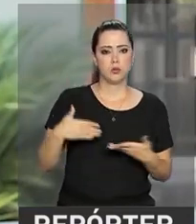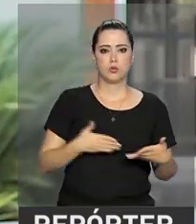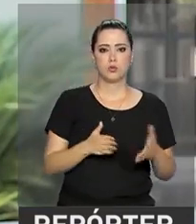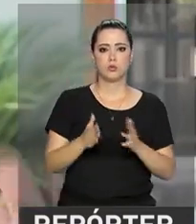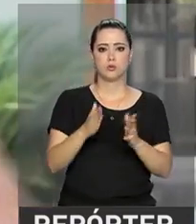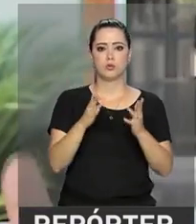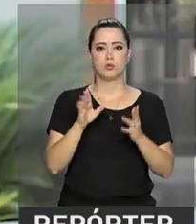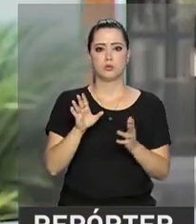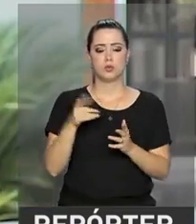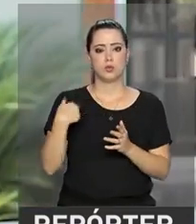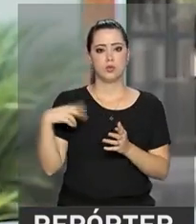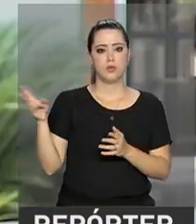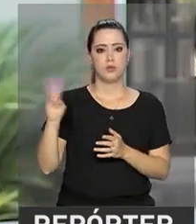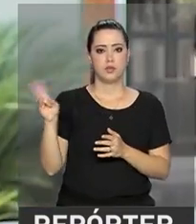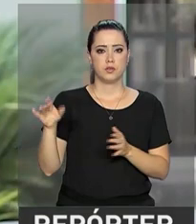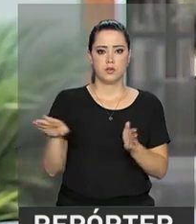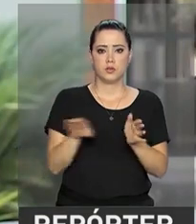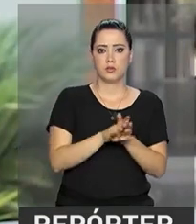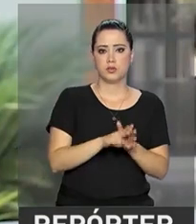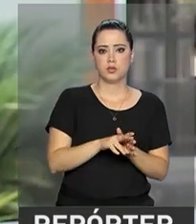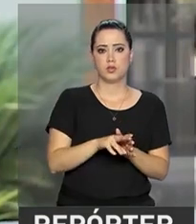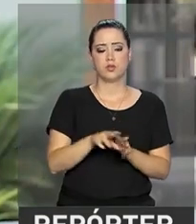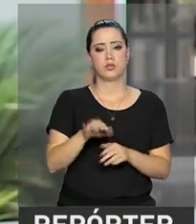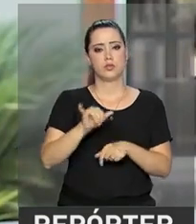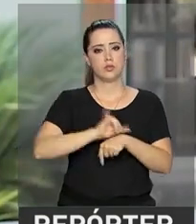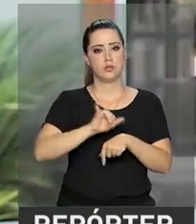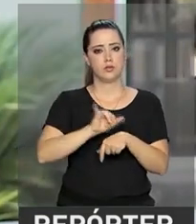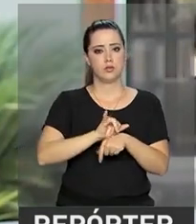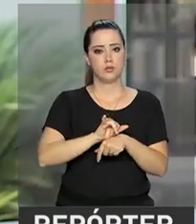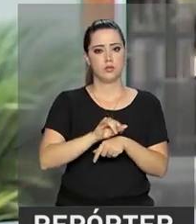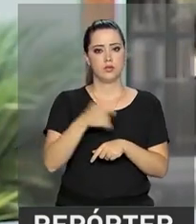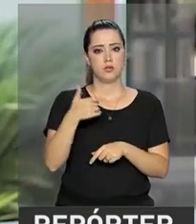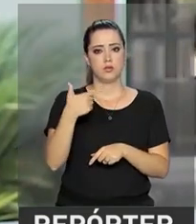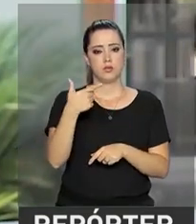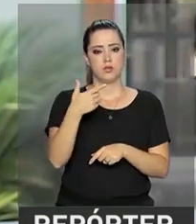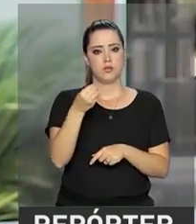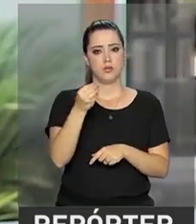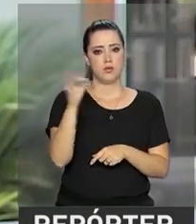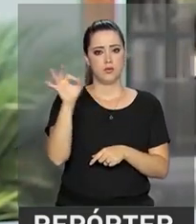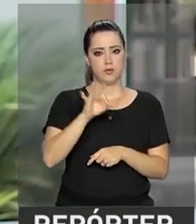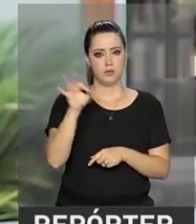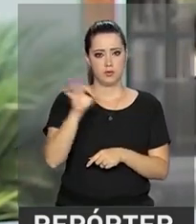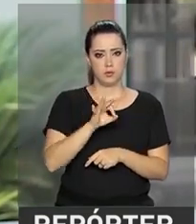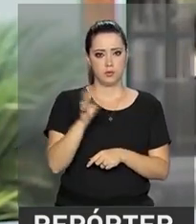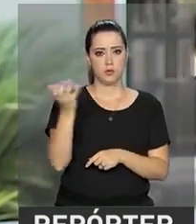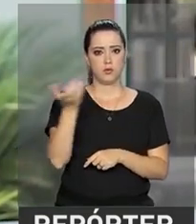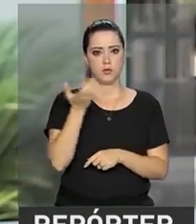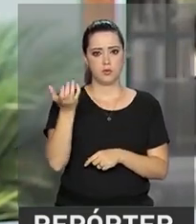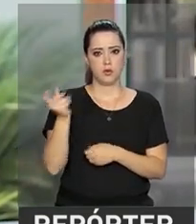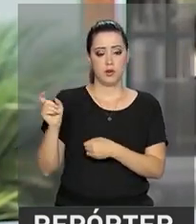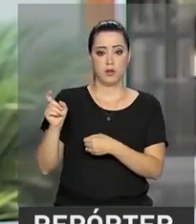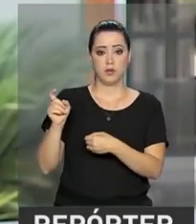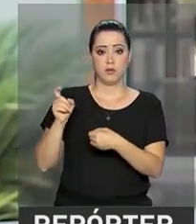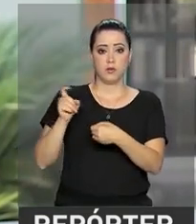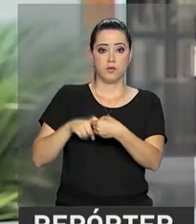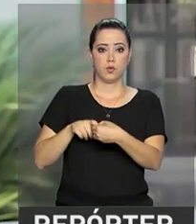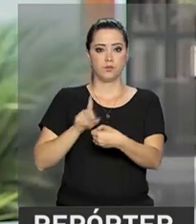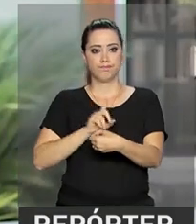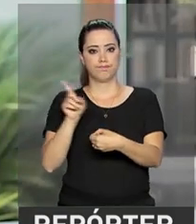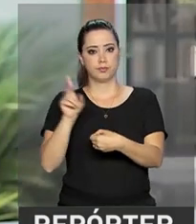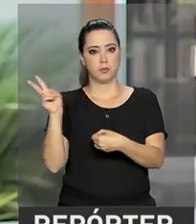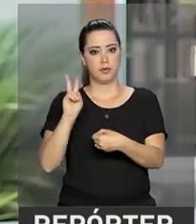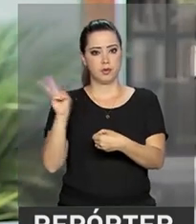né, desde a Venezuela, chegaram até Boa Vista, mas cerca de 20% eles querem retornar para a